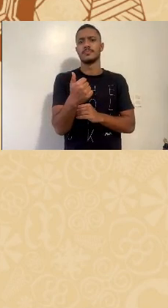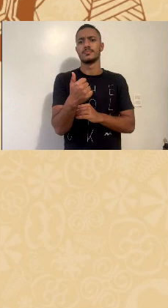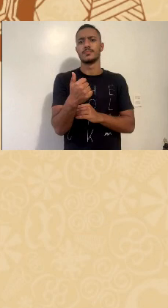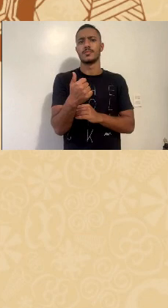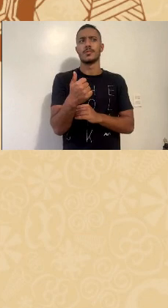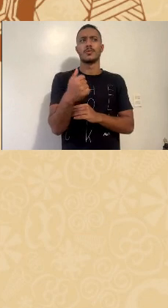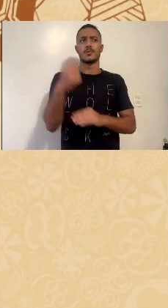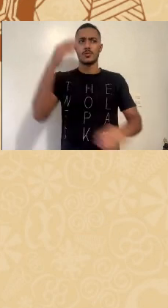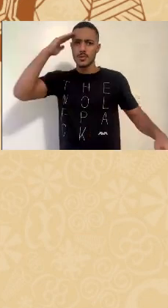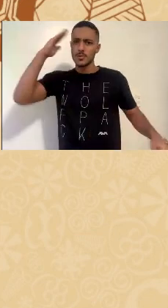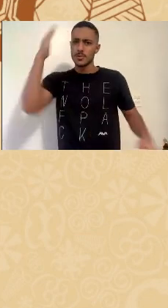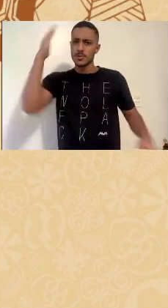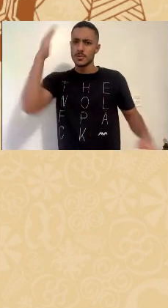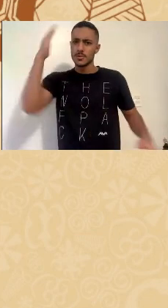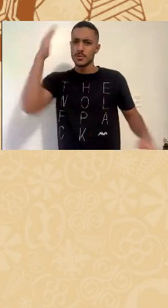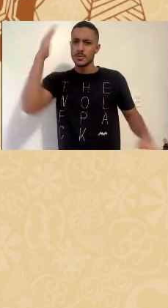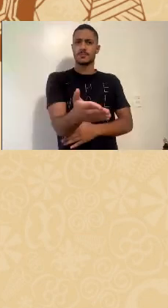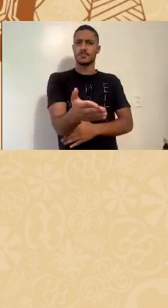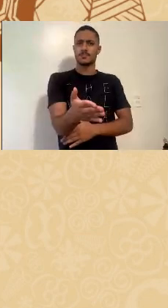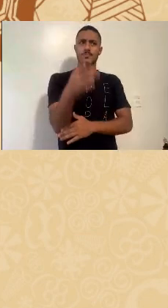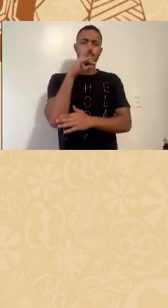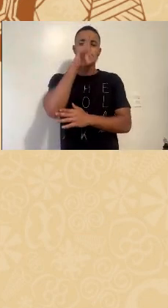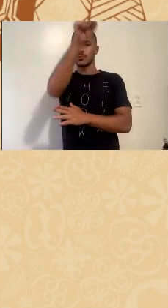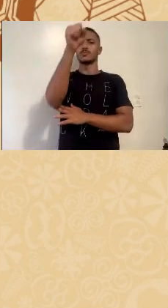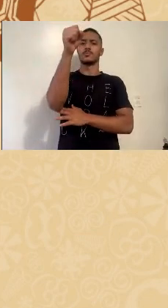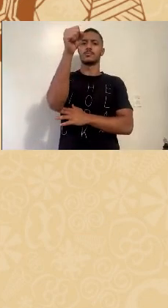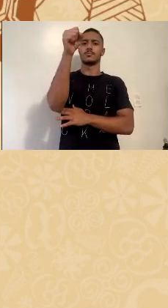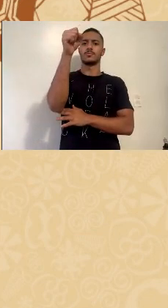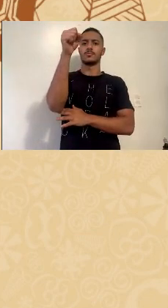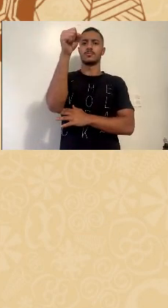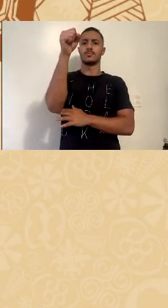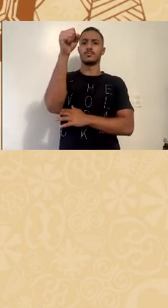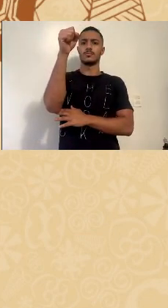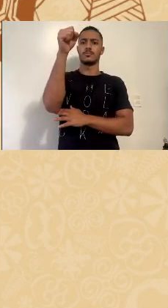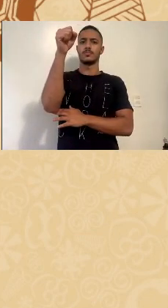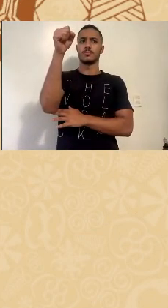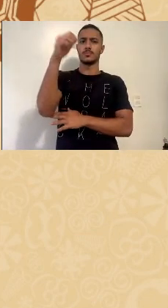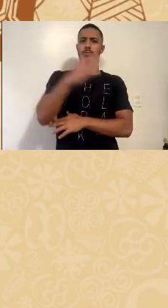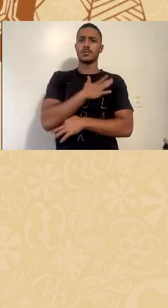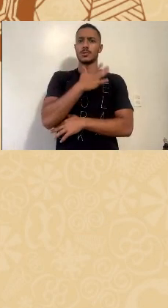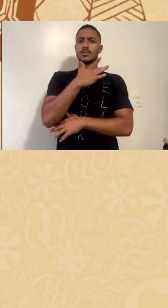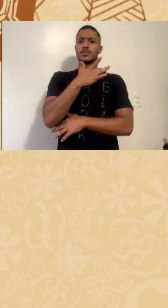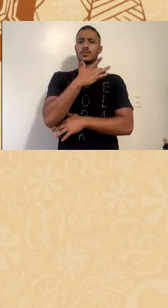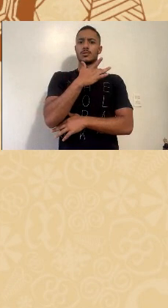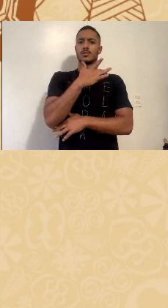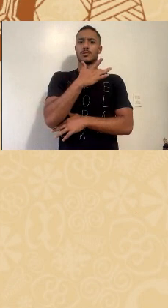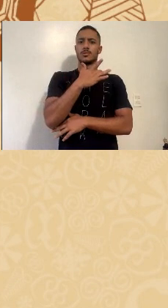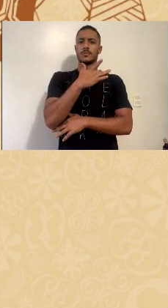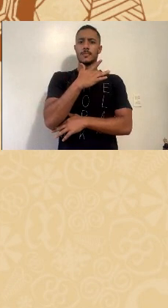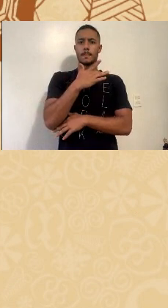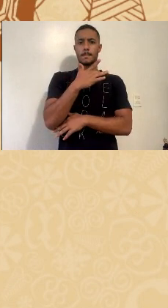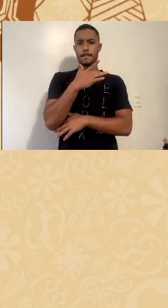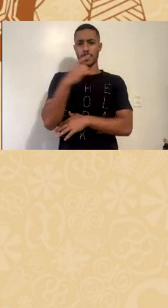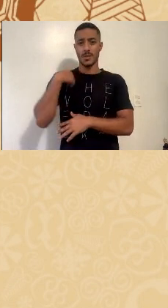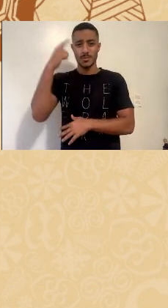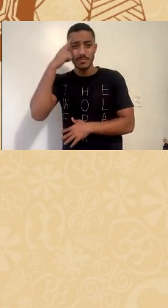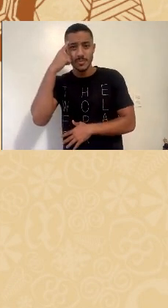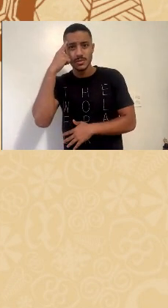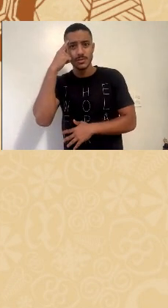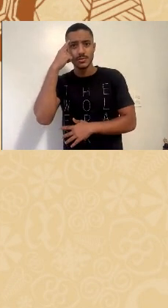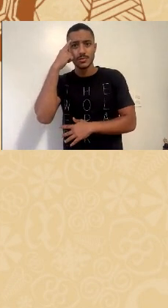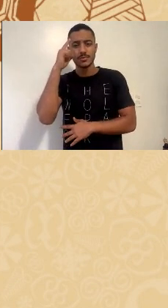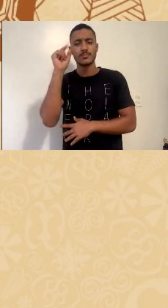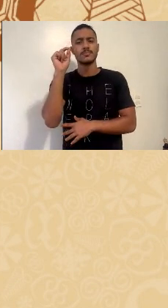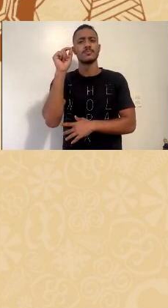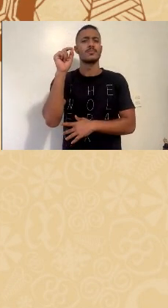diretas e intensas, assim, chegam com muita intensidade. Acho que penso sobre